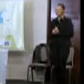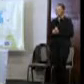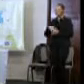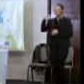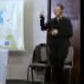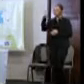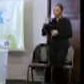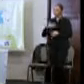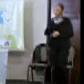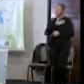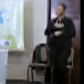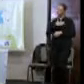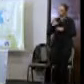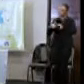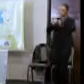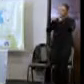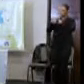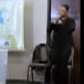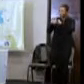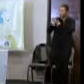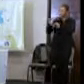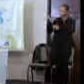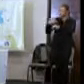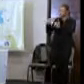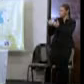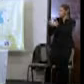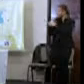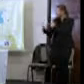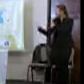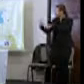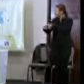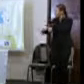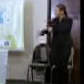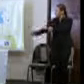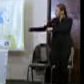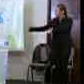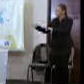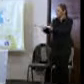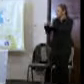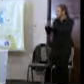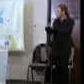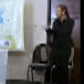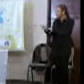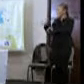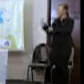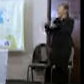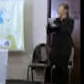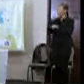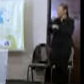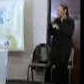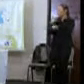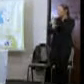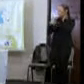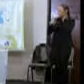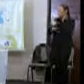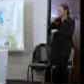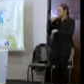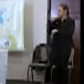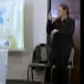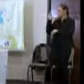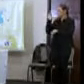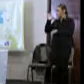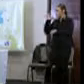Eu gostaria de cumprimentar a mesa, né, cumprimentando o procurador Aurélio,